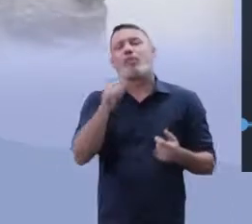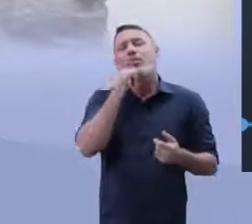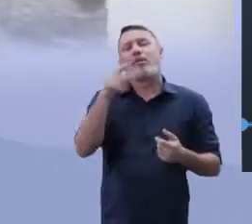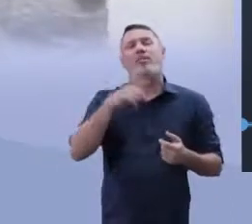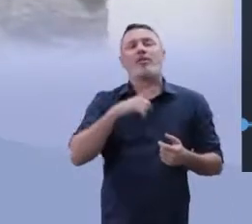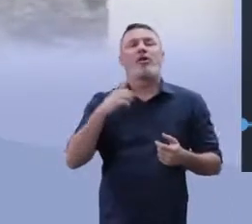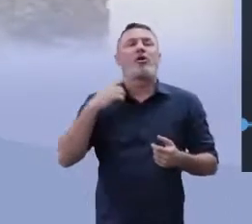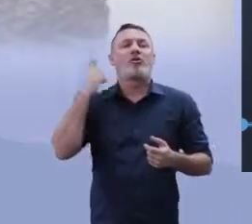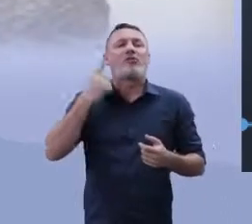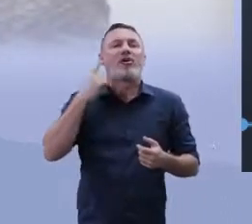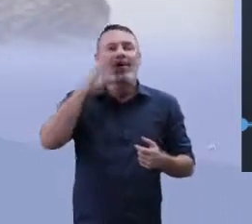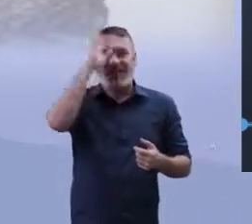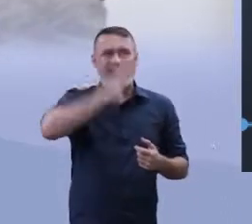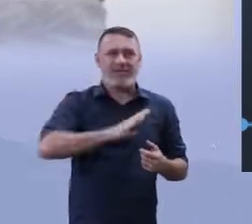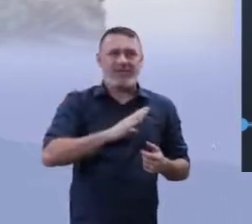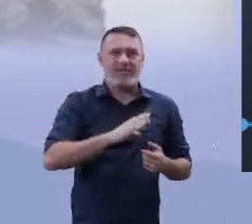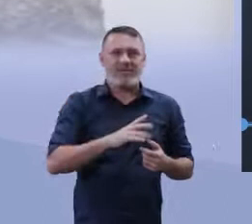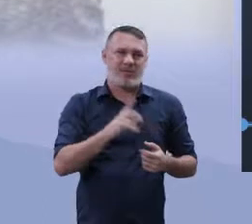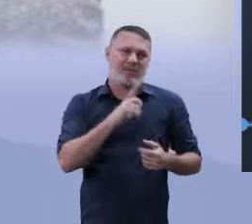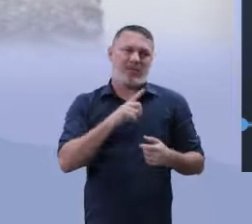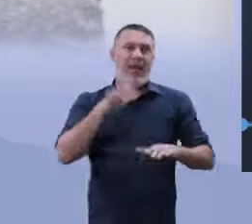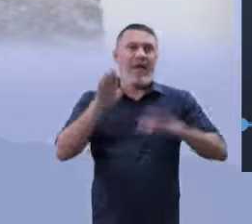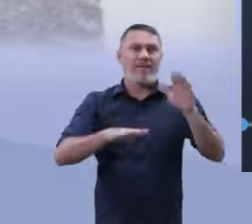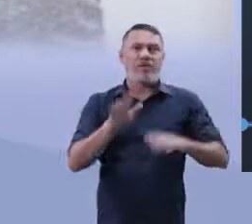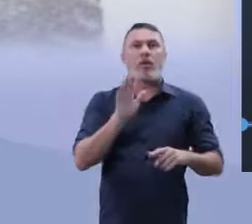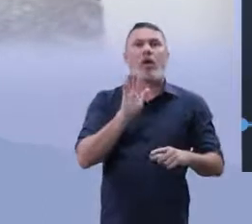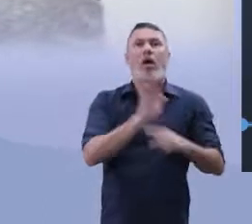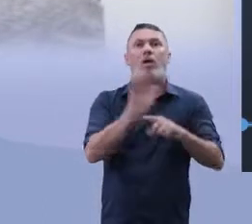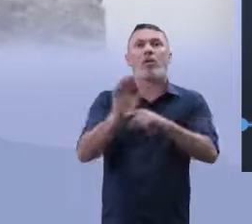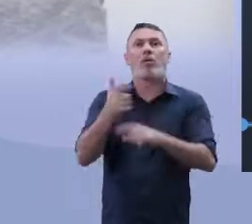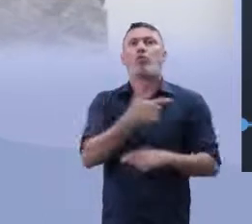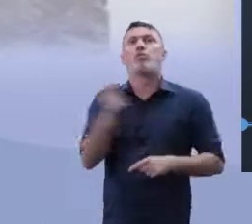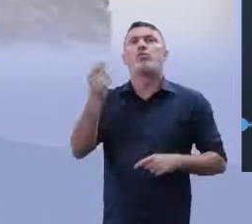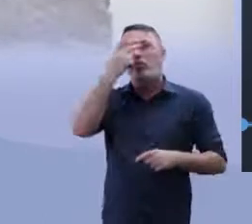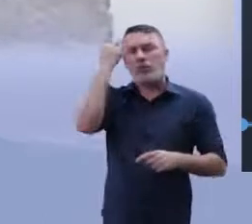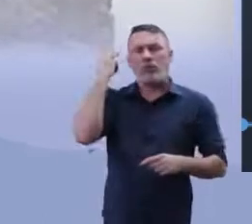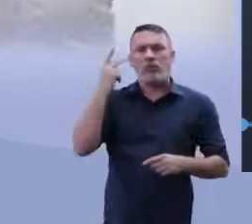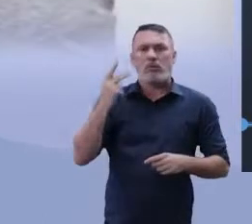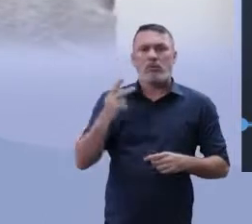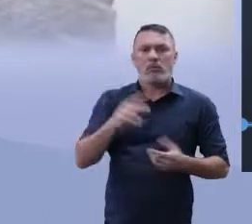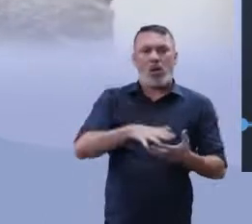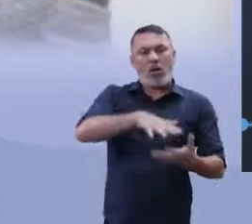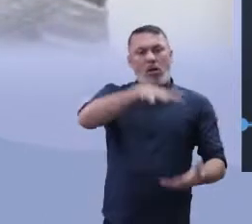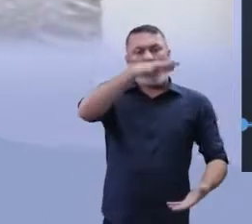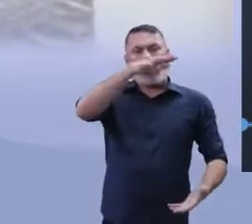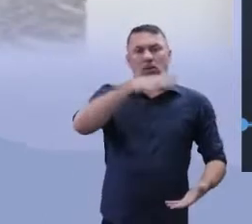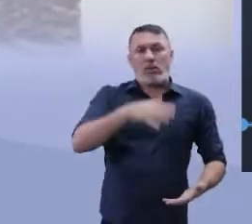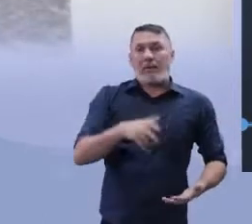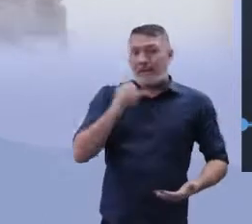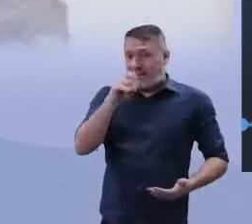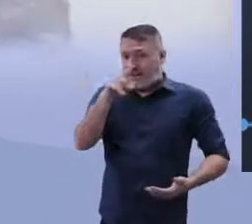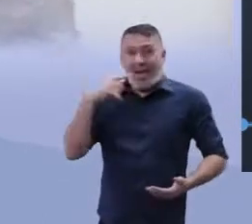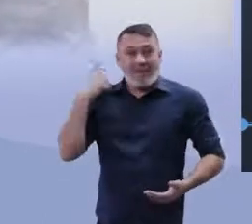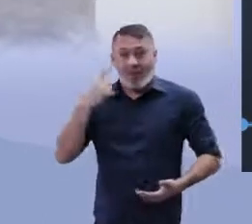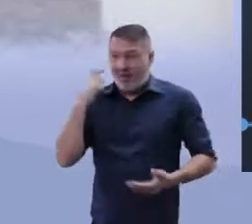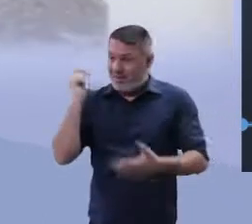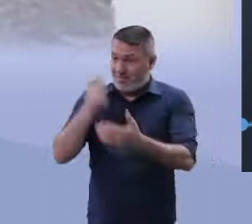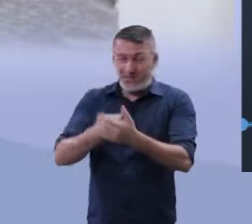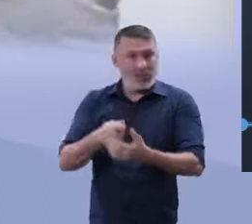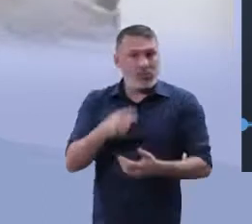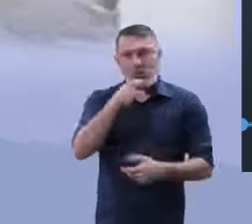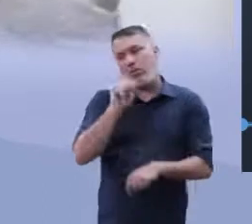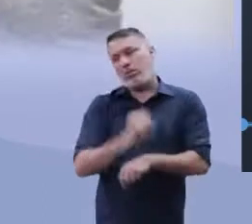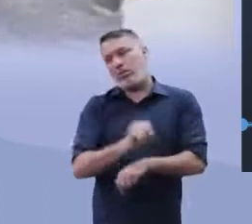Um defensor público, às vezes, vai cuidar de 100 detentos, 200 detentos. Então, se você não tem dinheiro para contratar